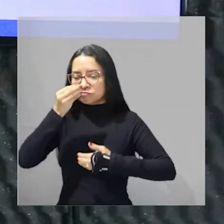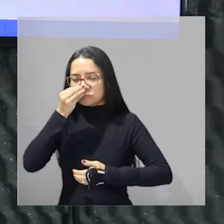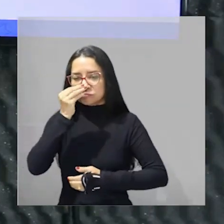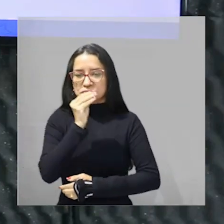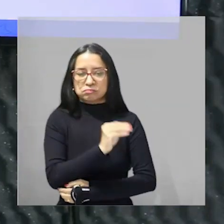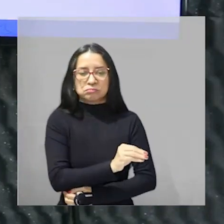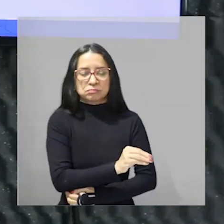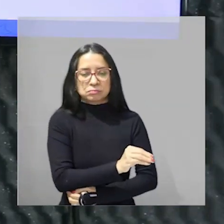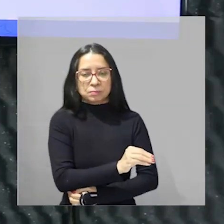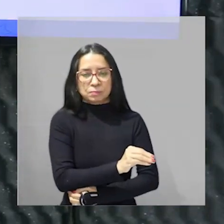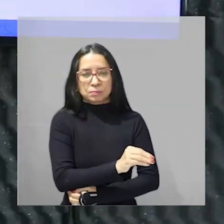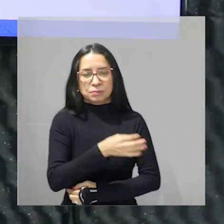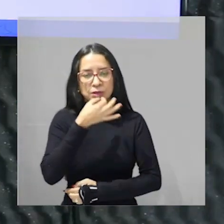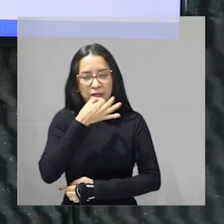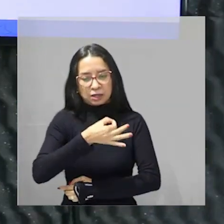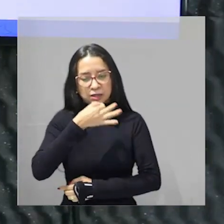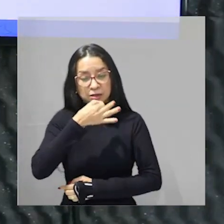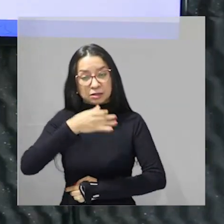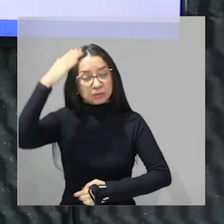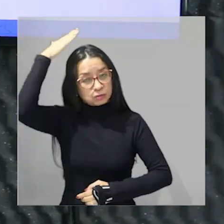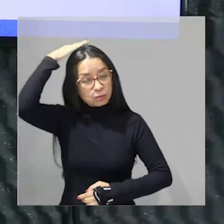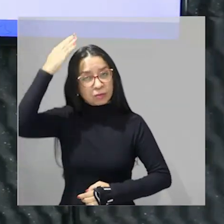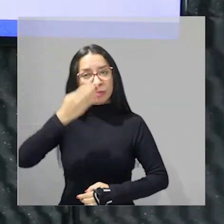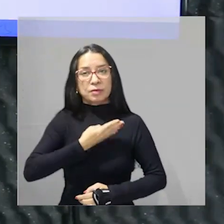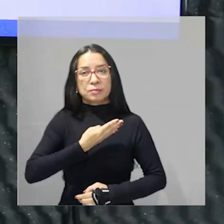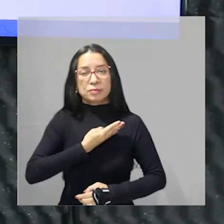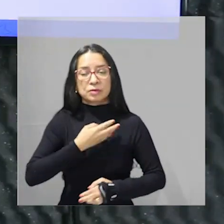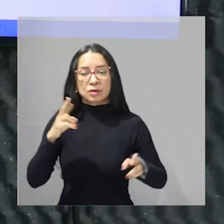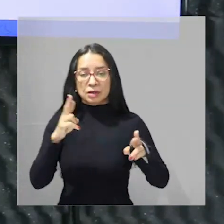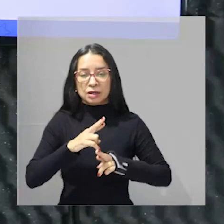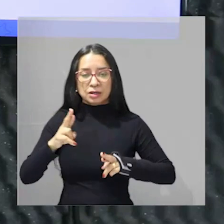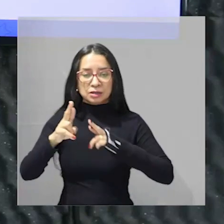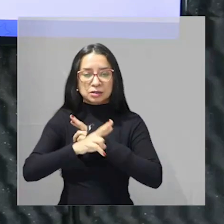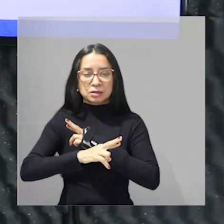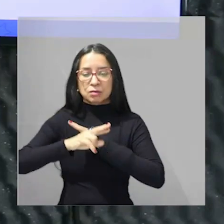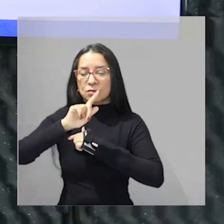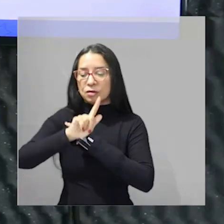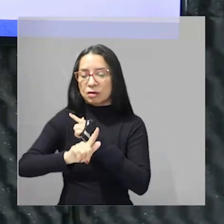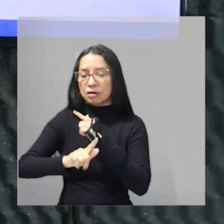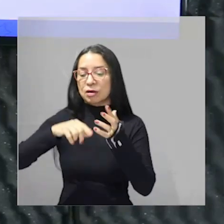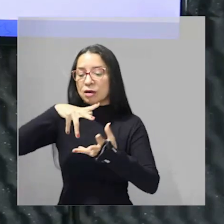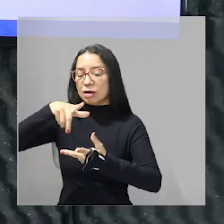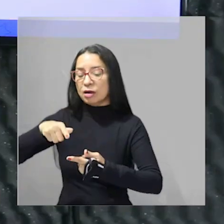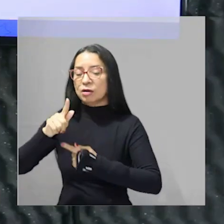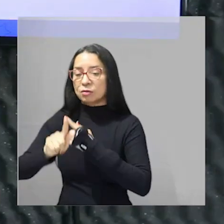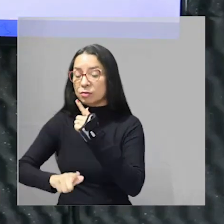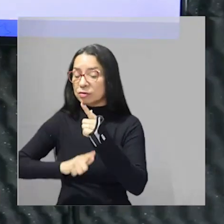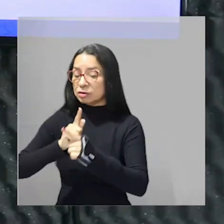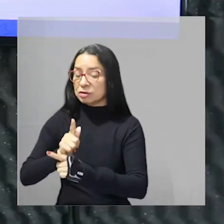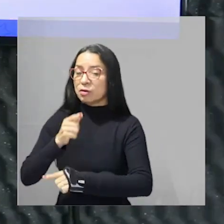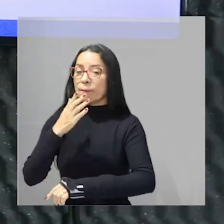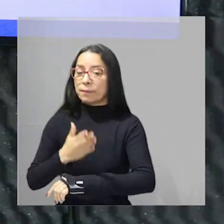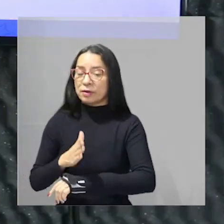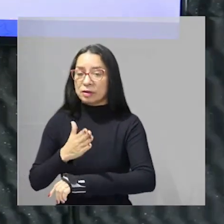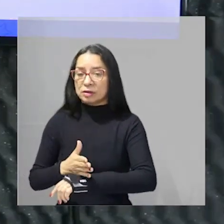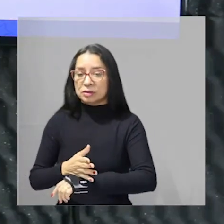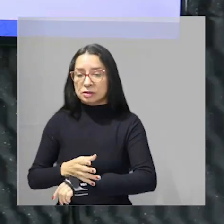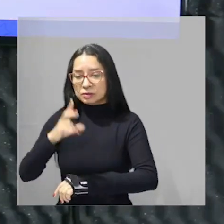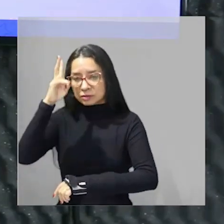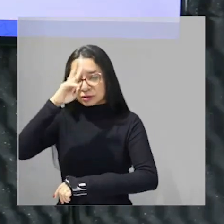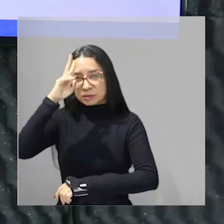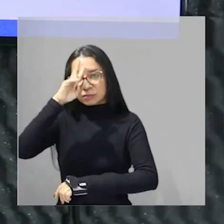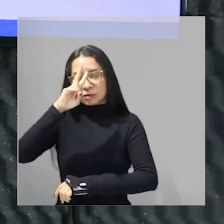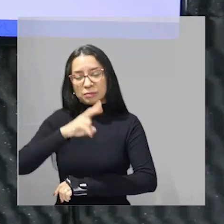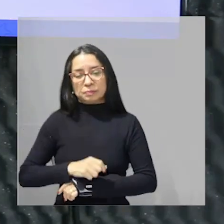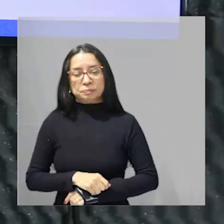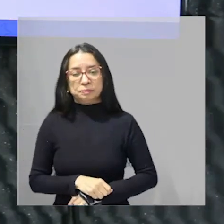do Papa Francisco se diz em relação à globalização prática. Vamos relembrar um pouquinho, Marcos, tá?